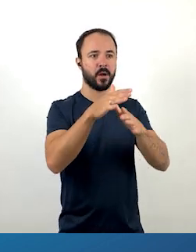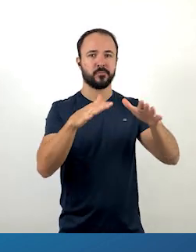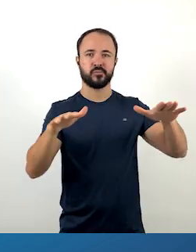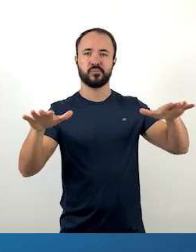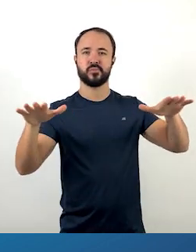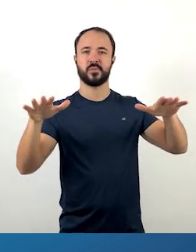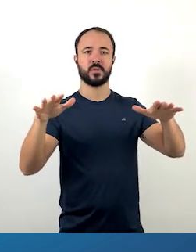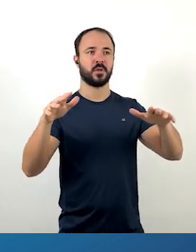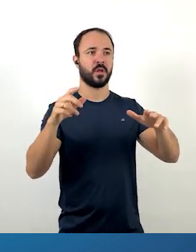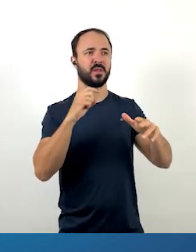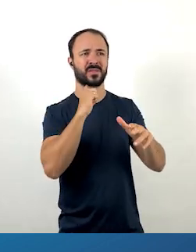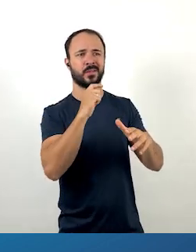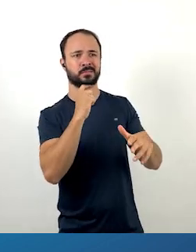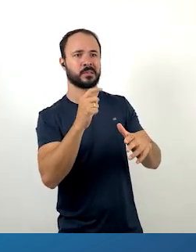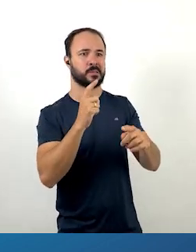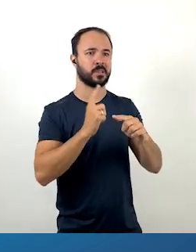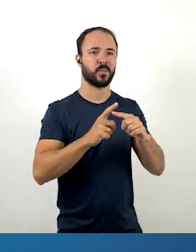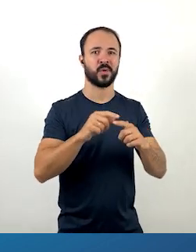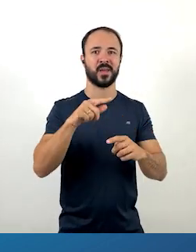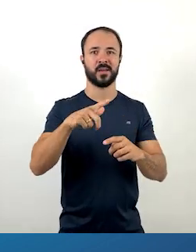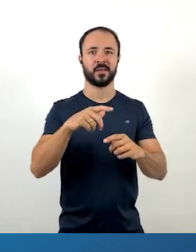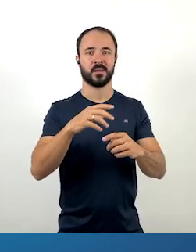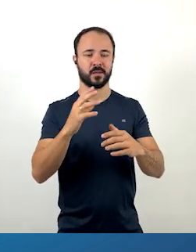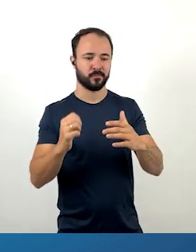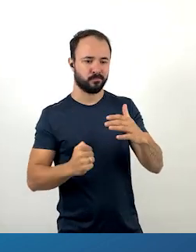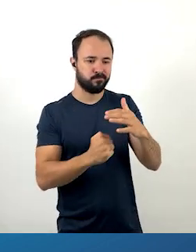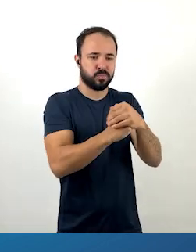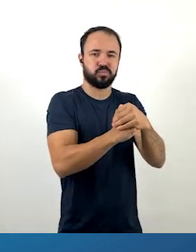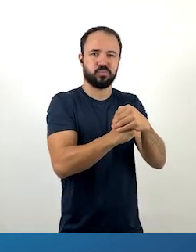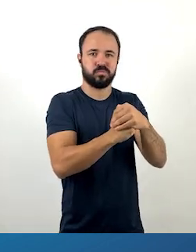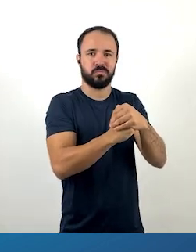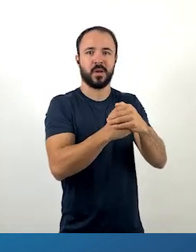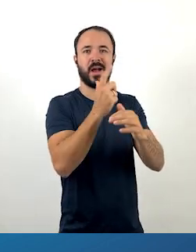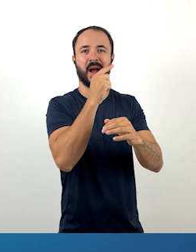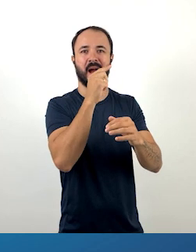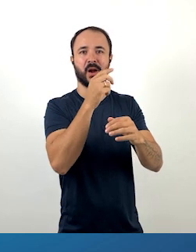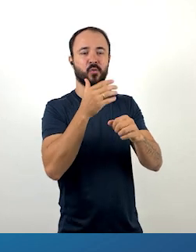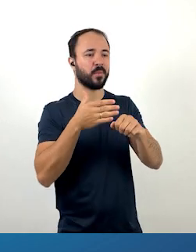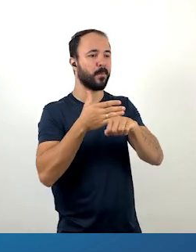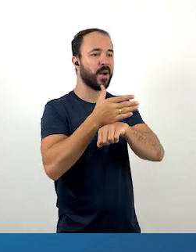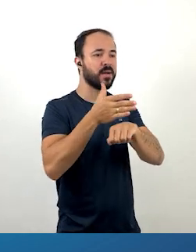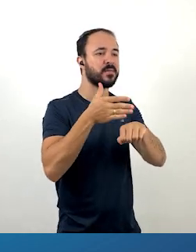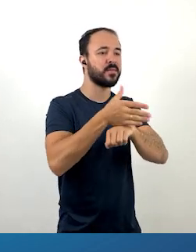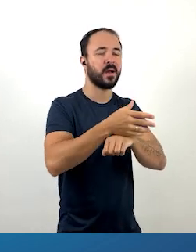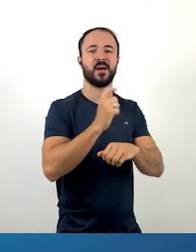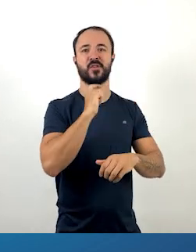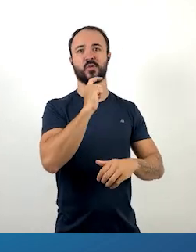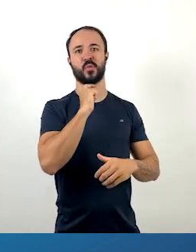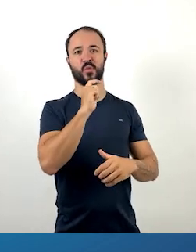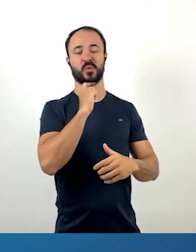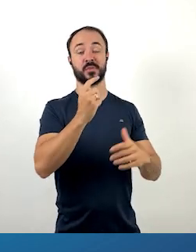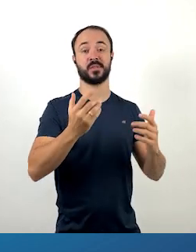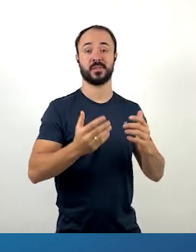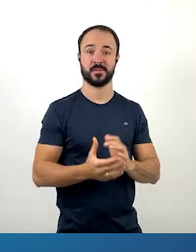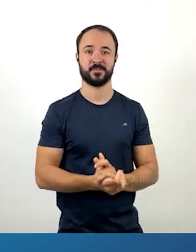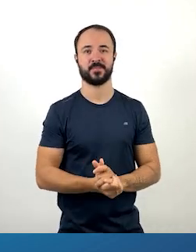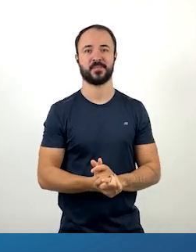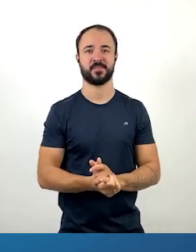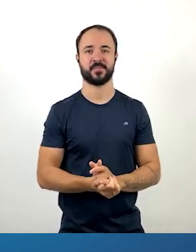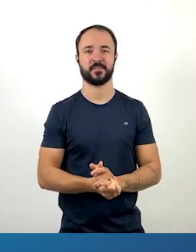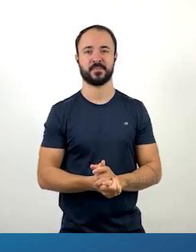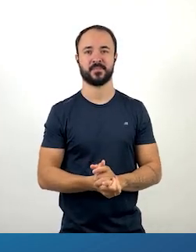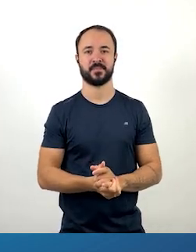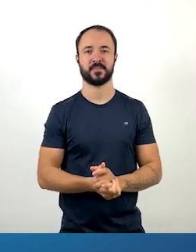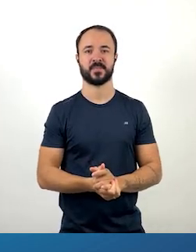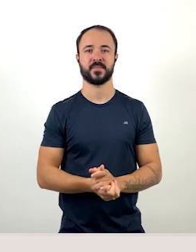porque entope os canos responsáveis pela produção. Então, o mexilhão dourado é um problema muito grave relacionado principalmente